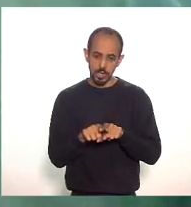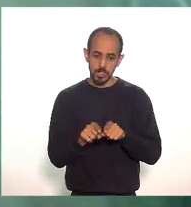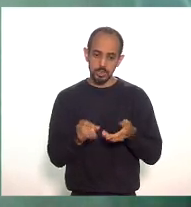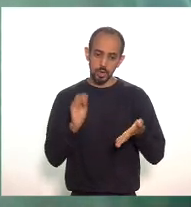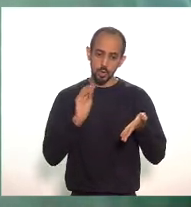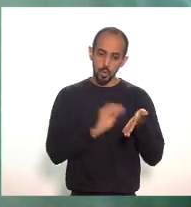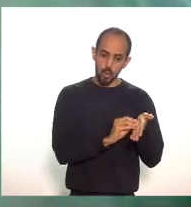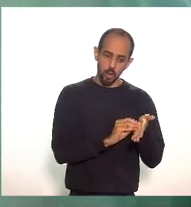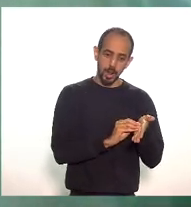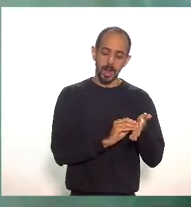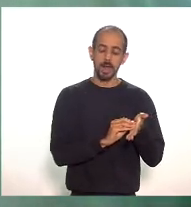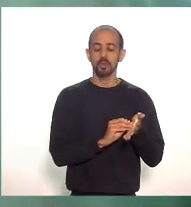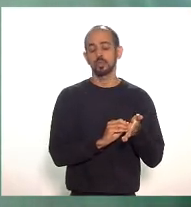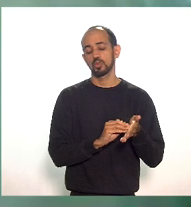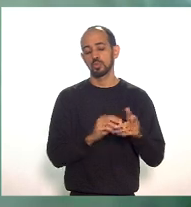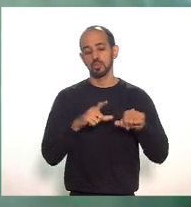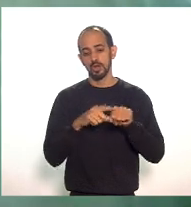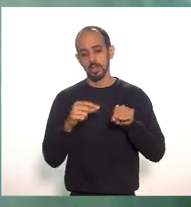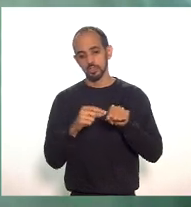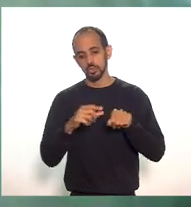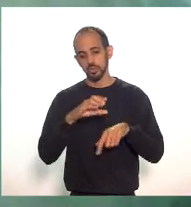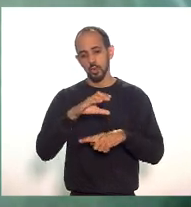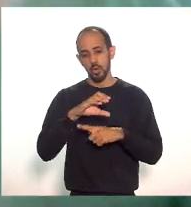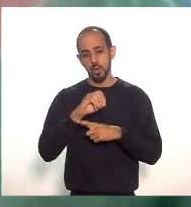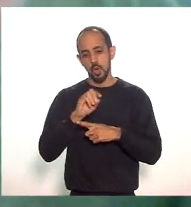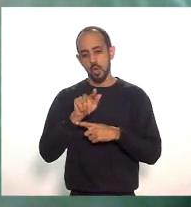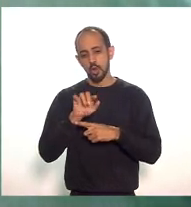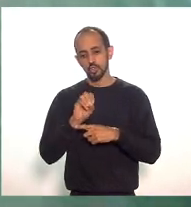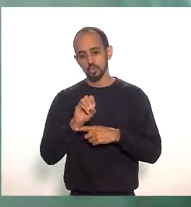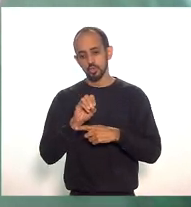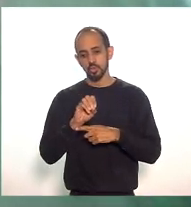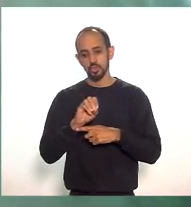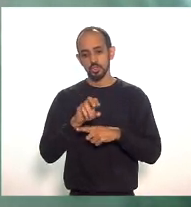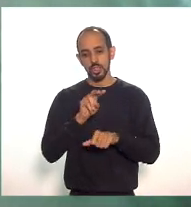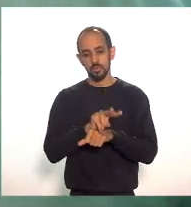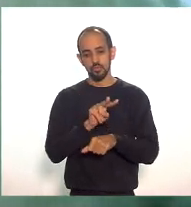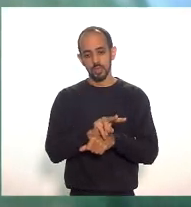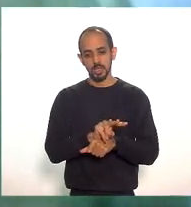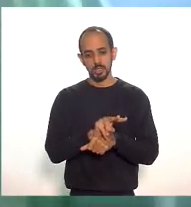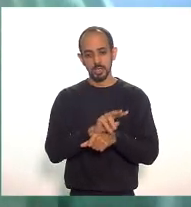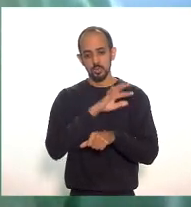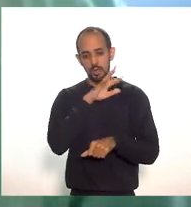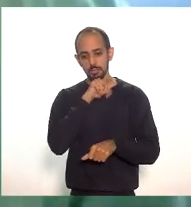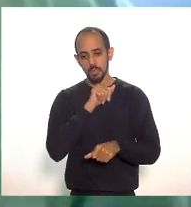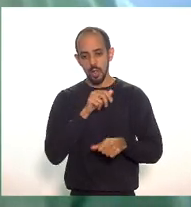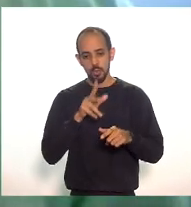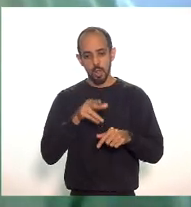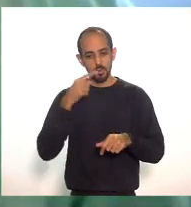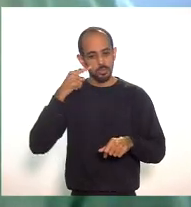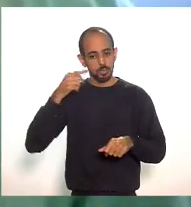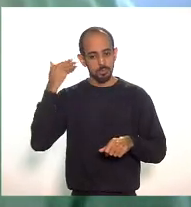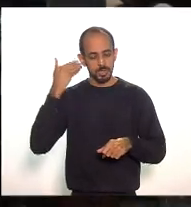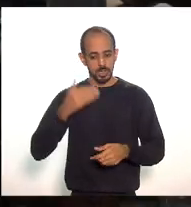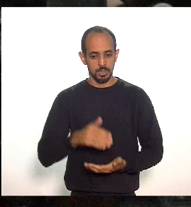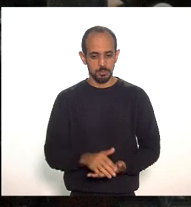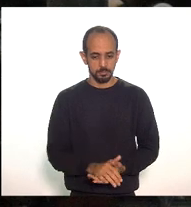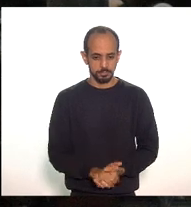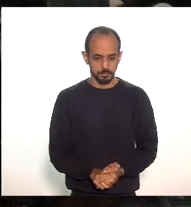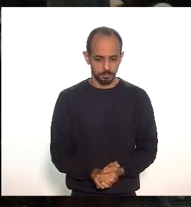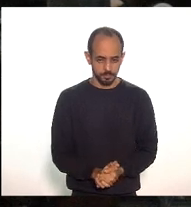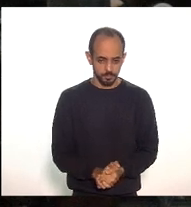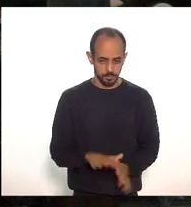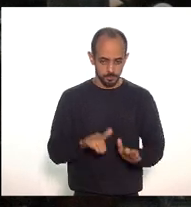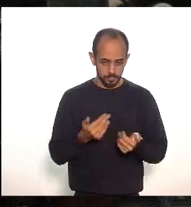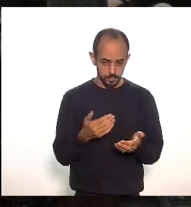artigo acrescido ao Código de Defesa animal como foi feito na semana passada o deputado